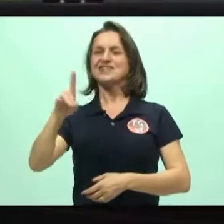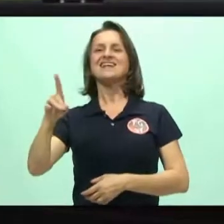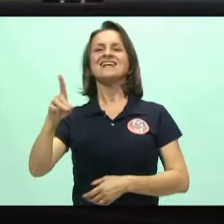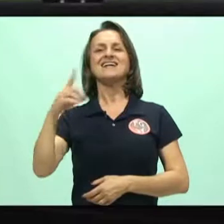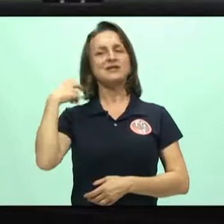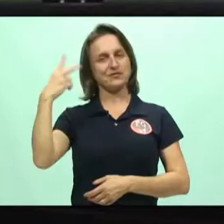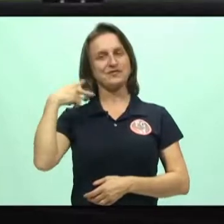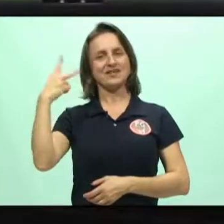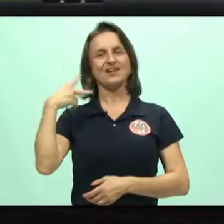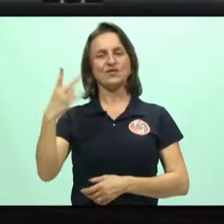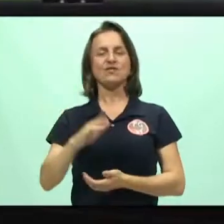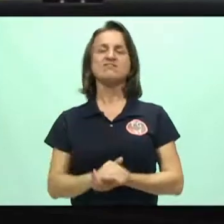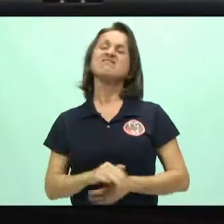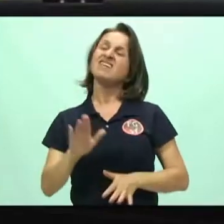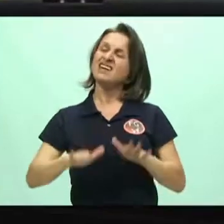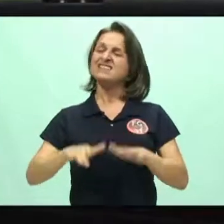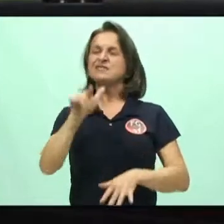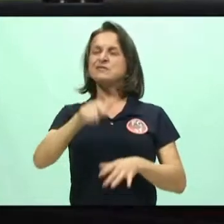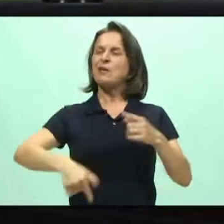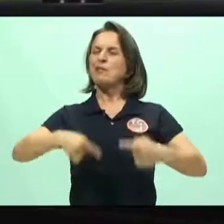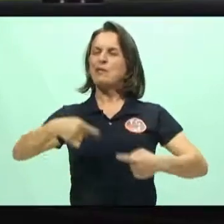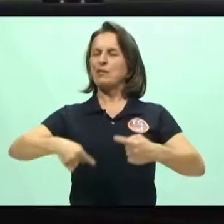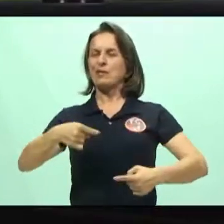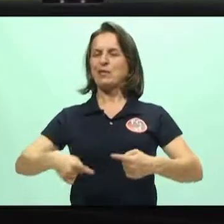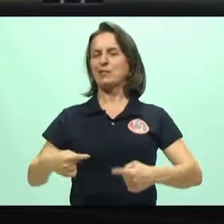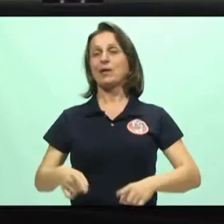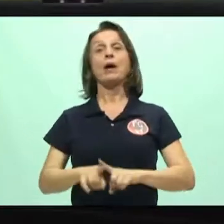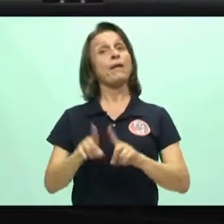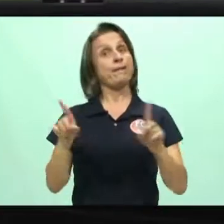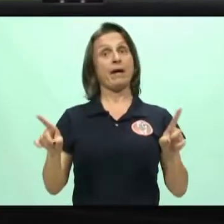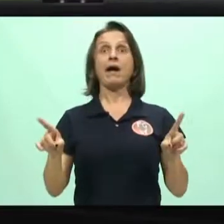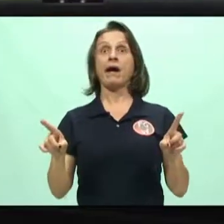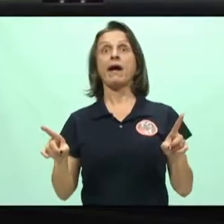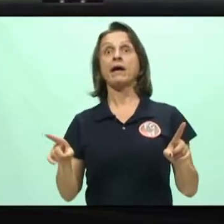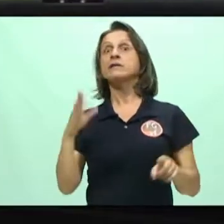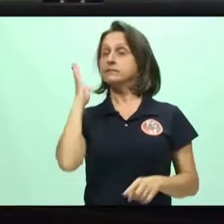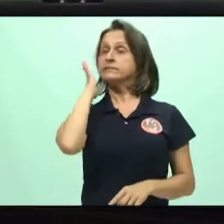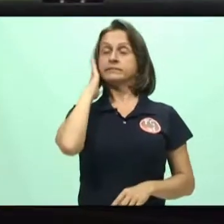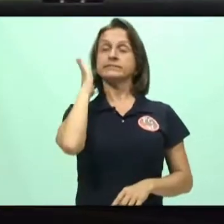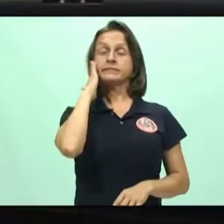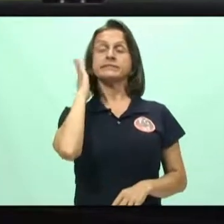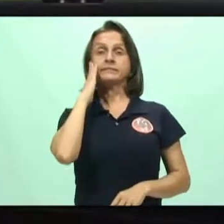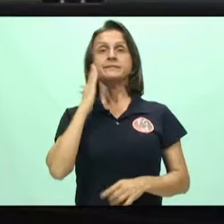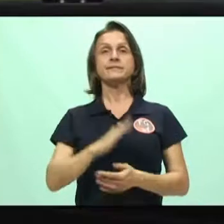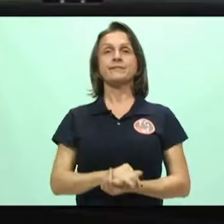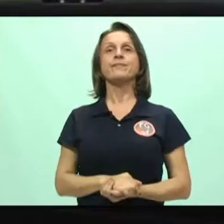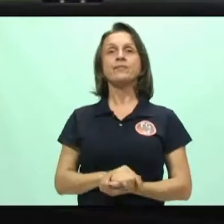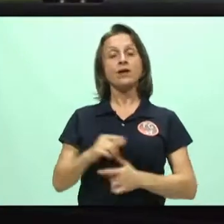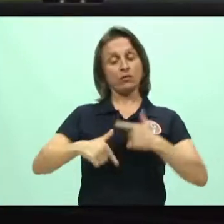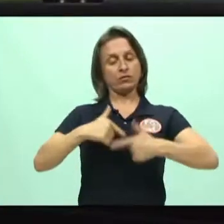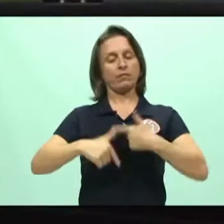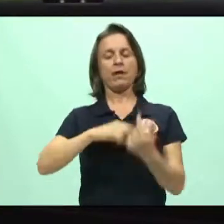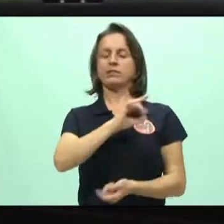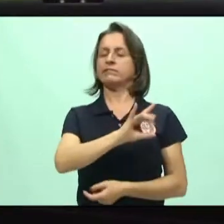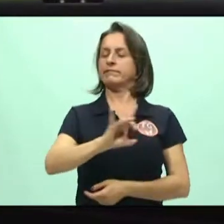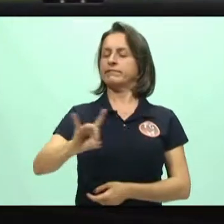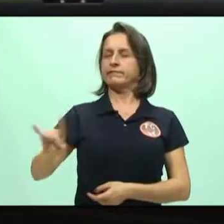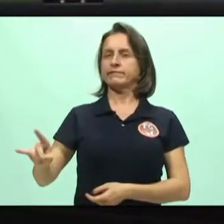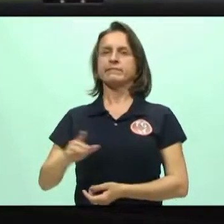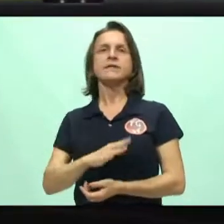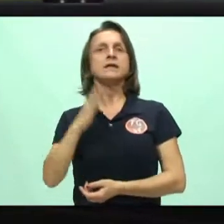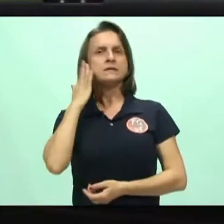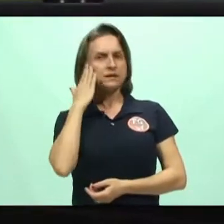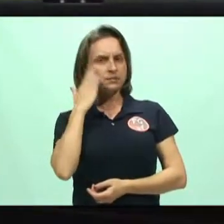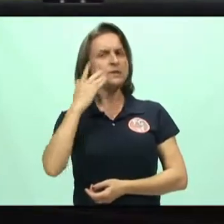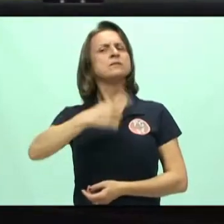dia de vereador é tão criticado e muitas vezes a gente sabe o trabalho de cada um de nós sabemos que